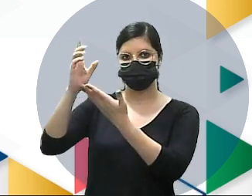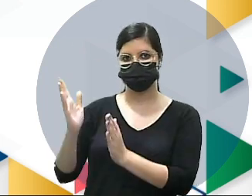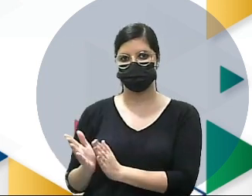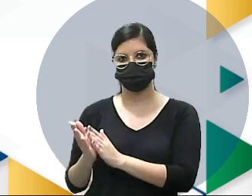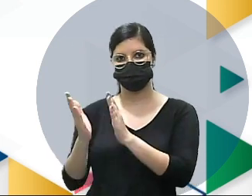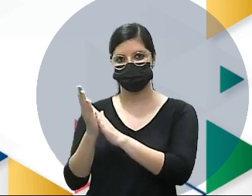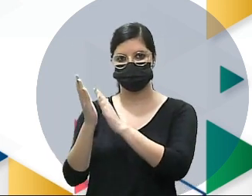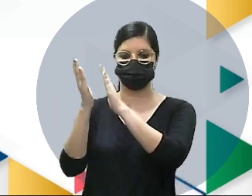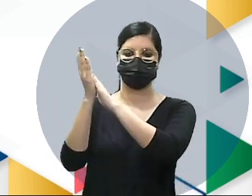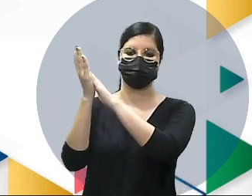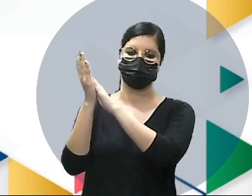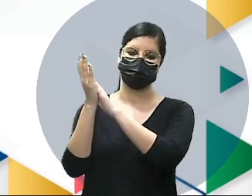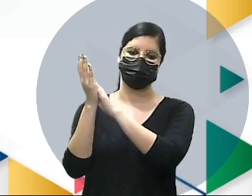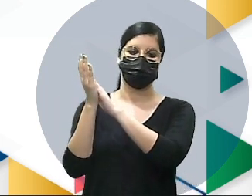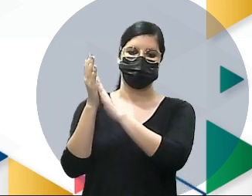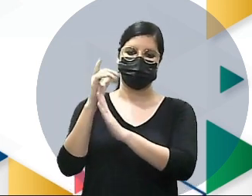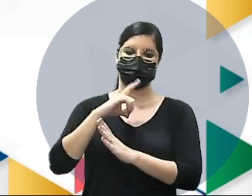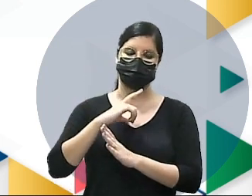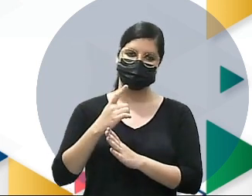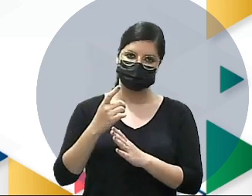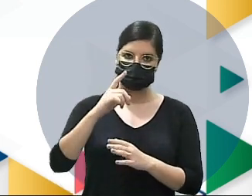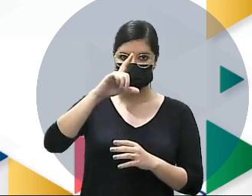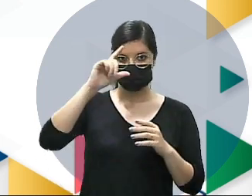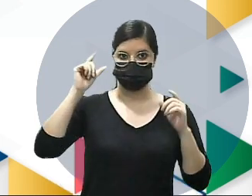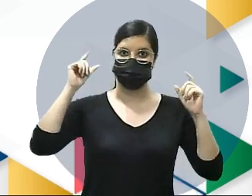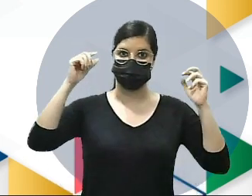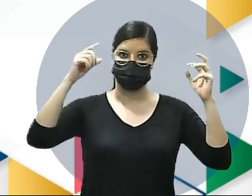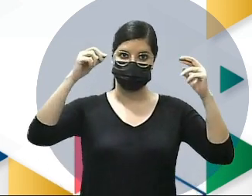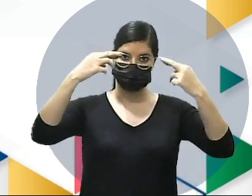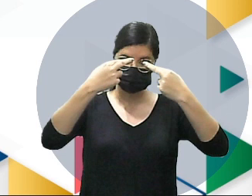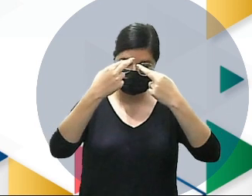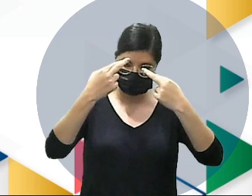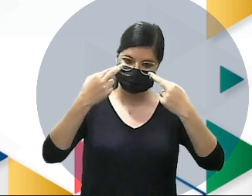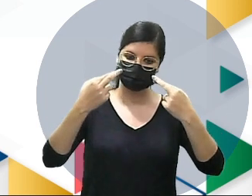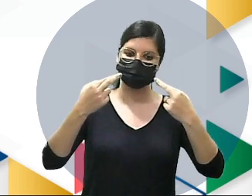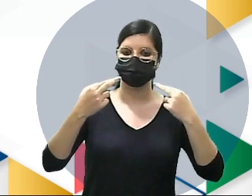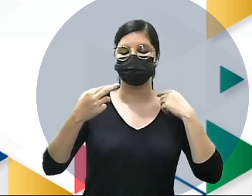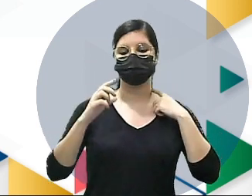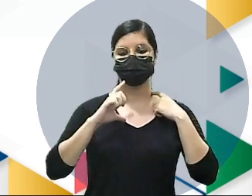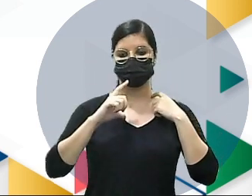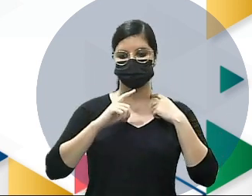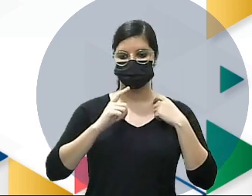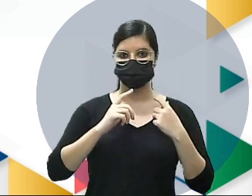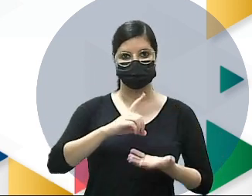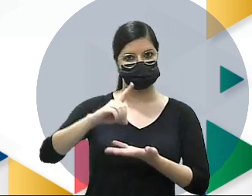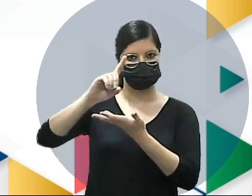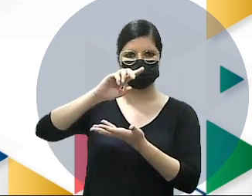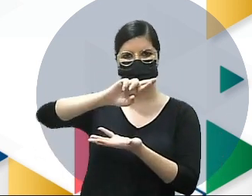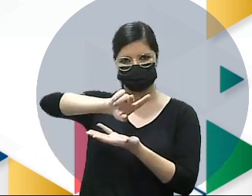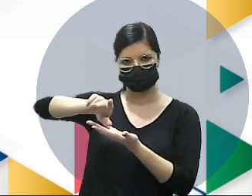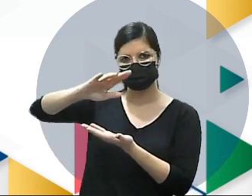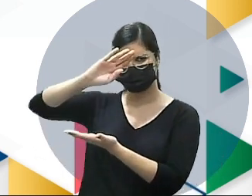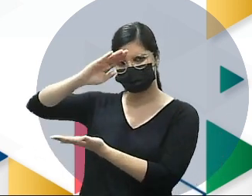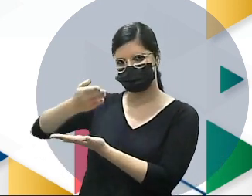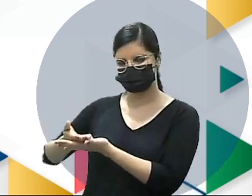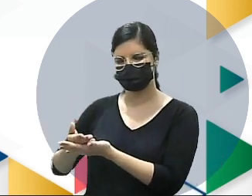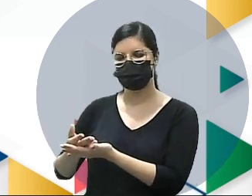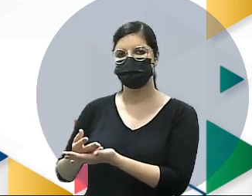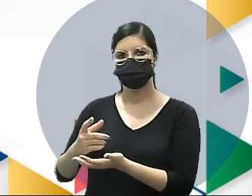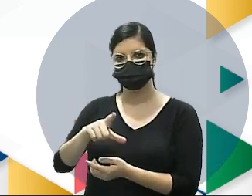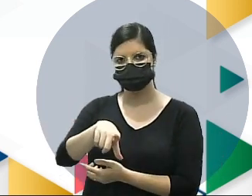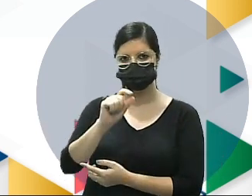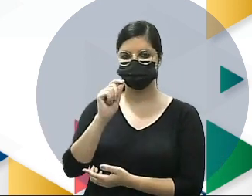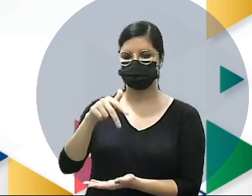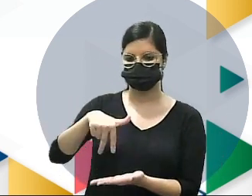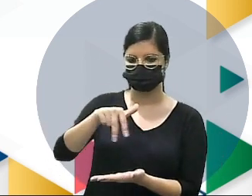Deuses é lembra que a Grécia era politeísta então eles têm um várias formas de culto aos Deuses um deles ela tava já dança né